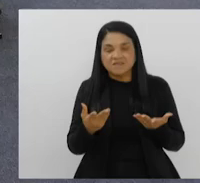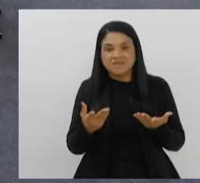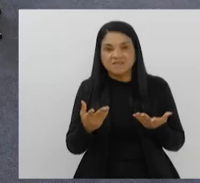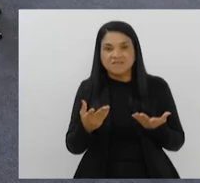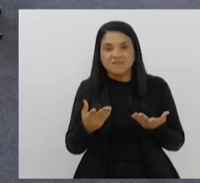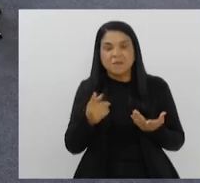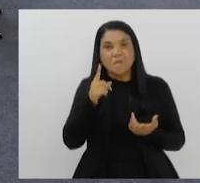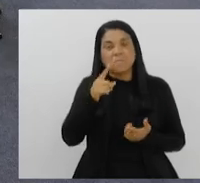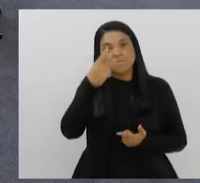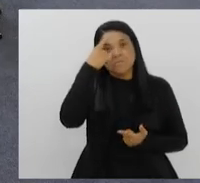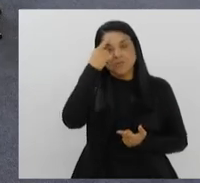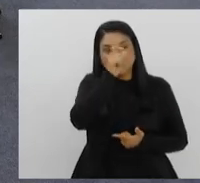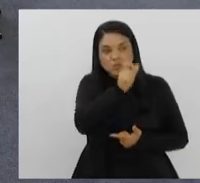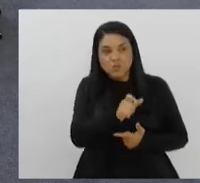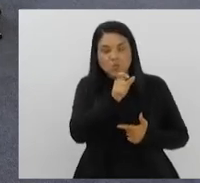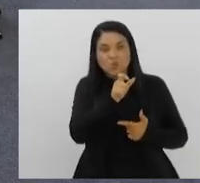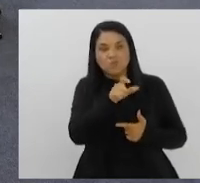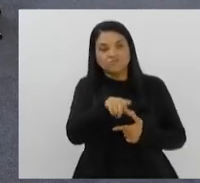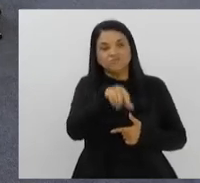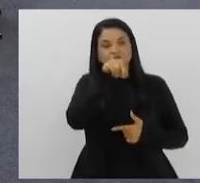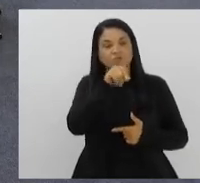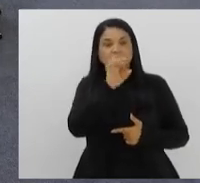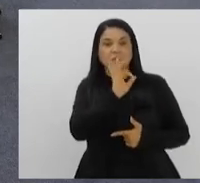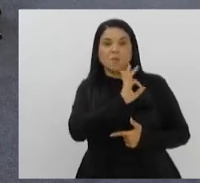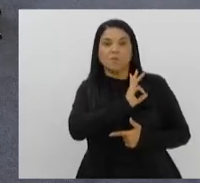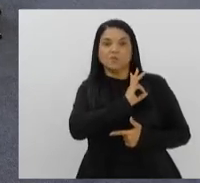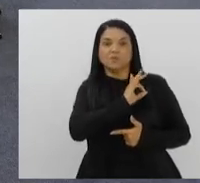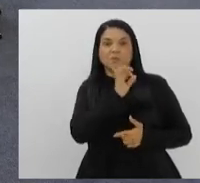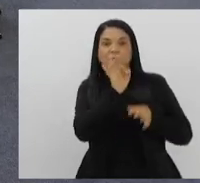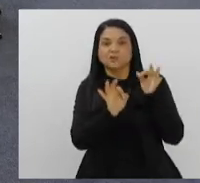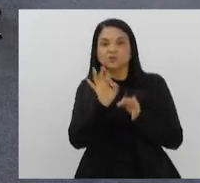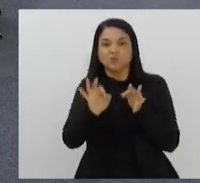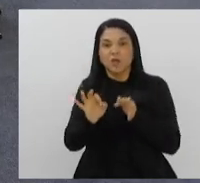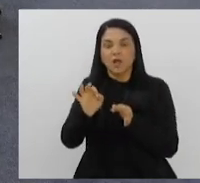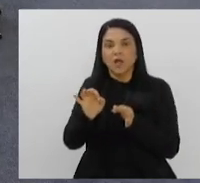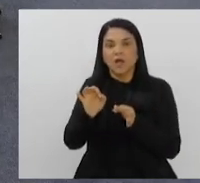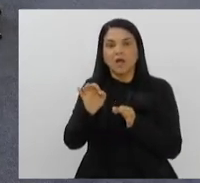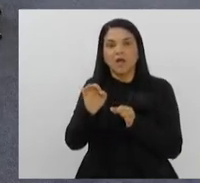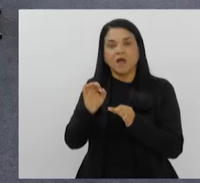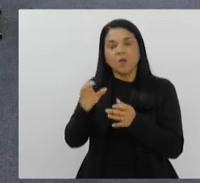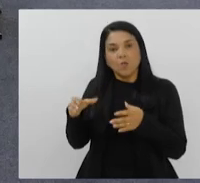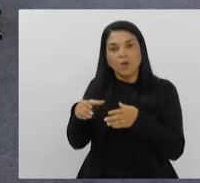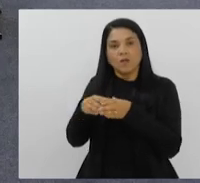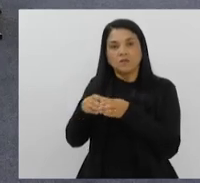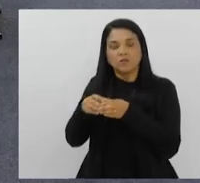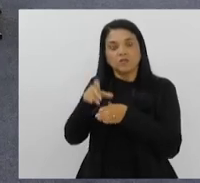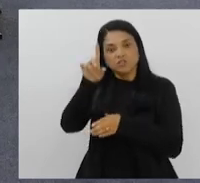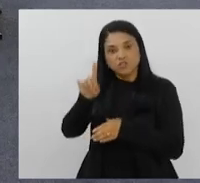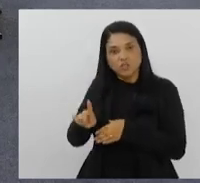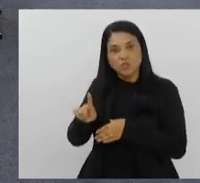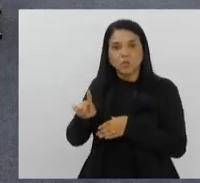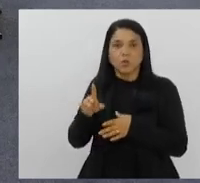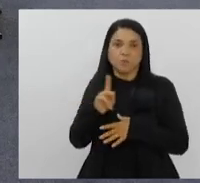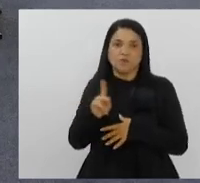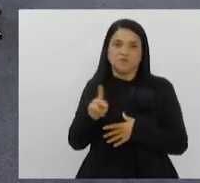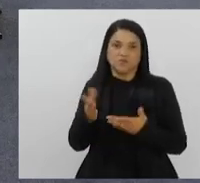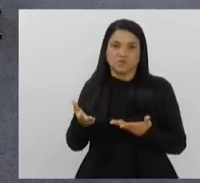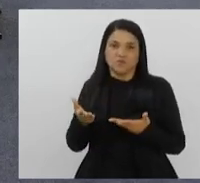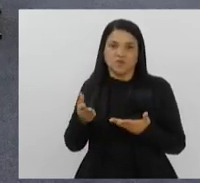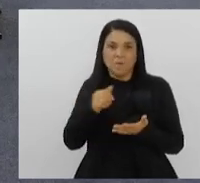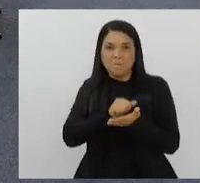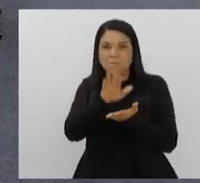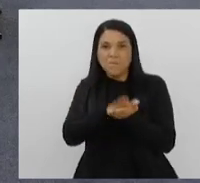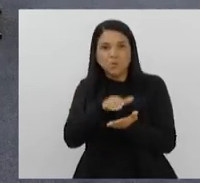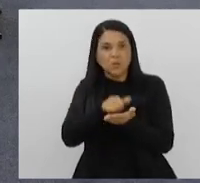que foi pinçada da polícia para julgar os diretores e diz que está frequentemente